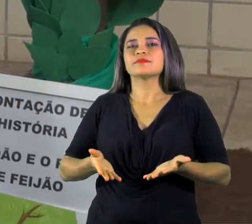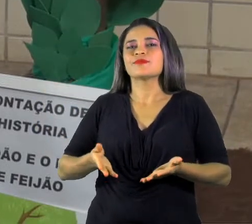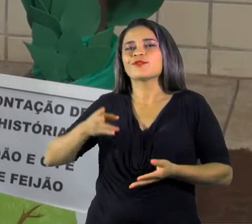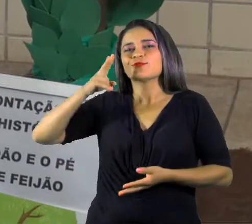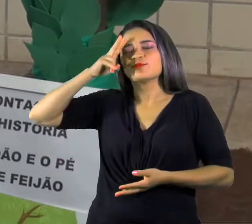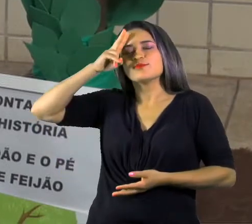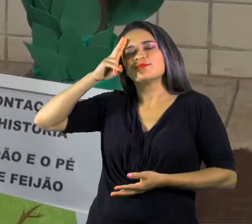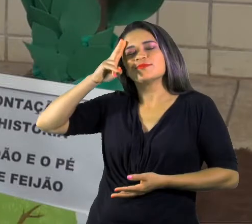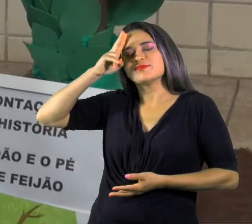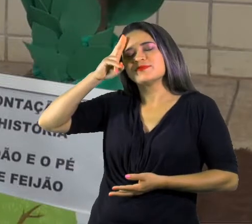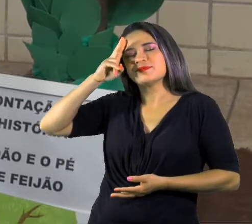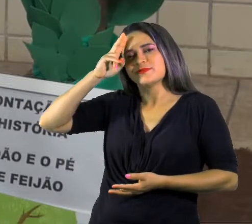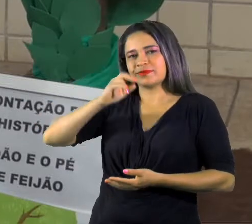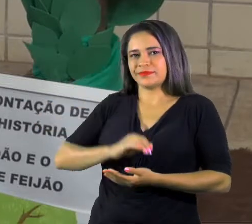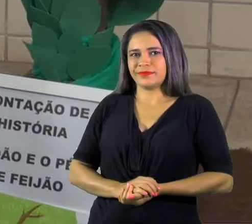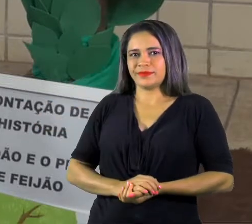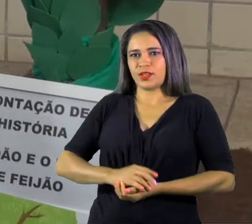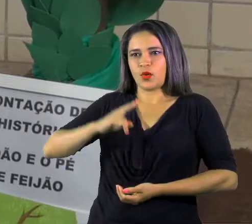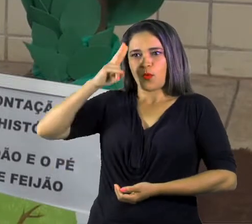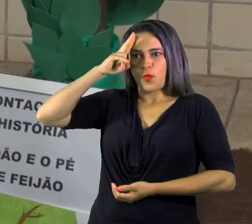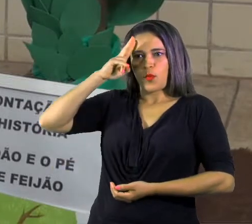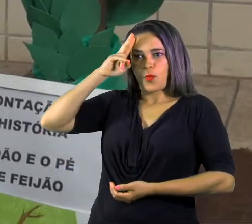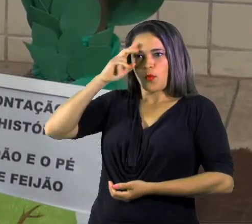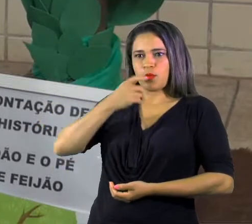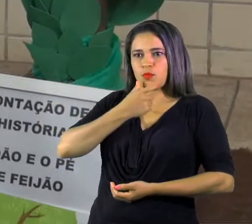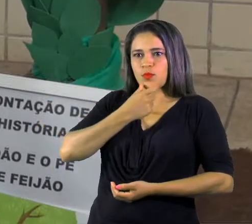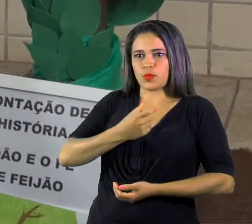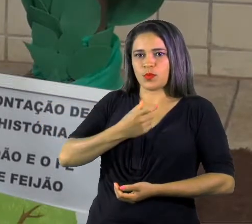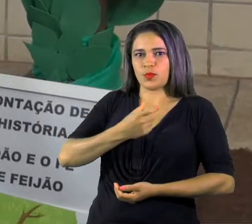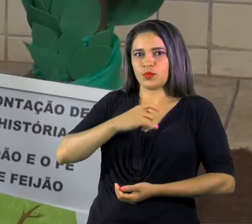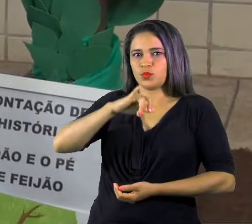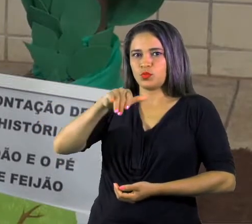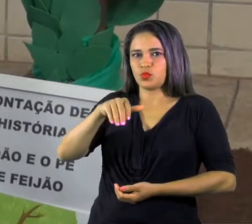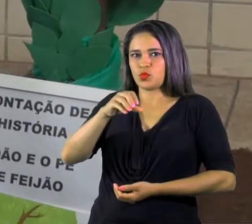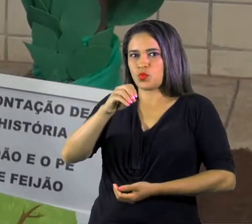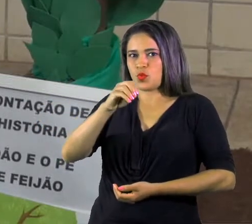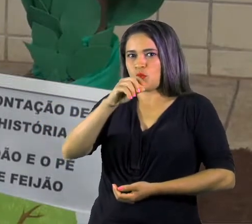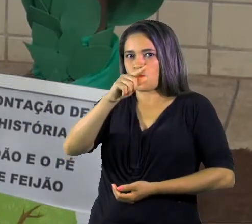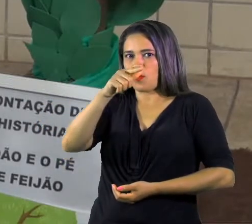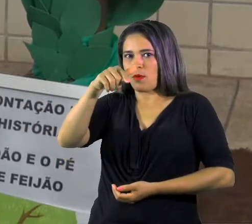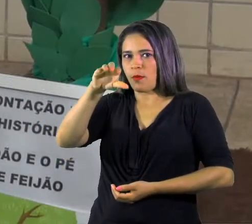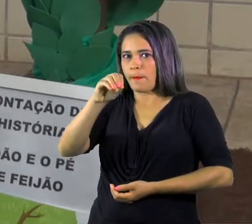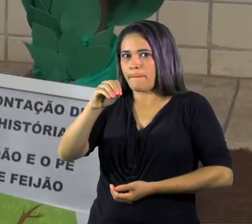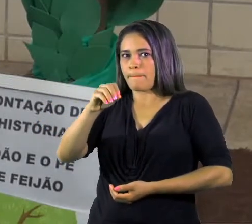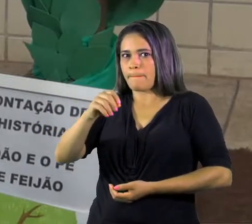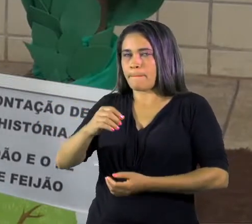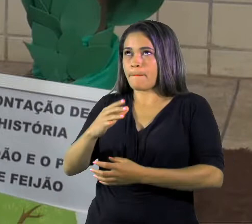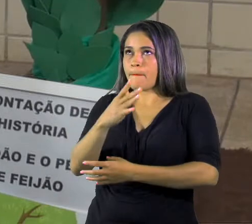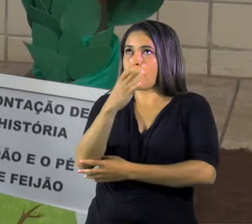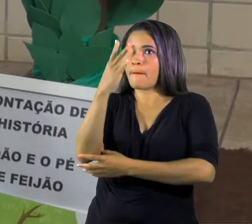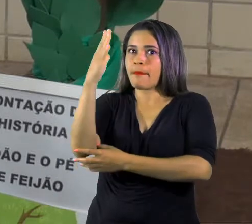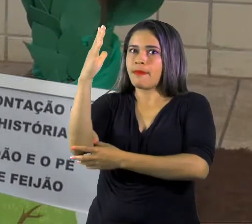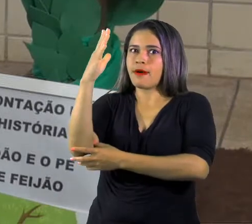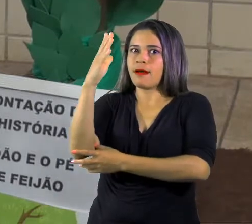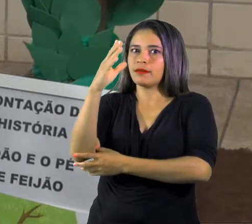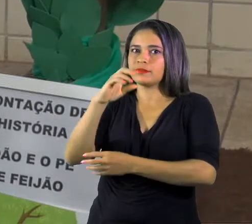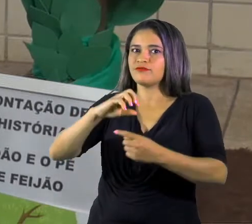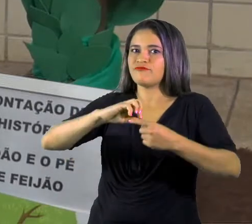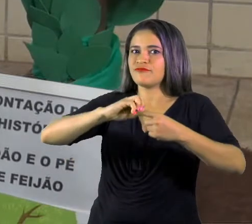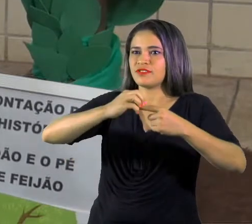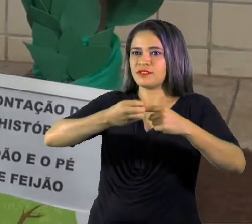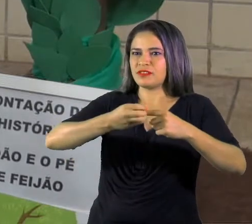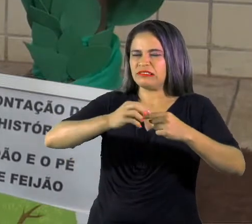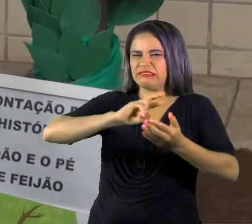de histórias. O conto inglês João e o Pé de Feijão, que se difundiu no mundo inteiro e tem